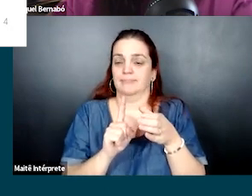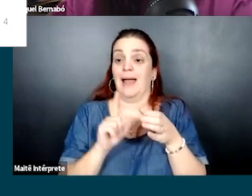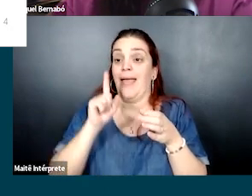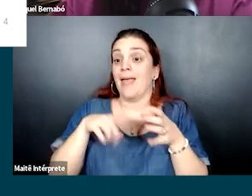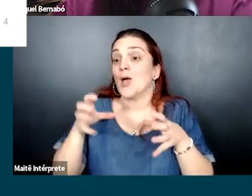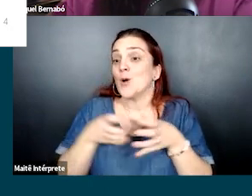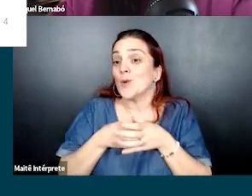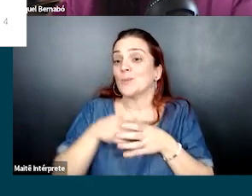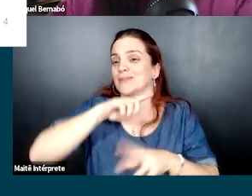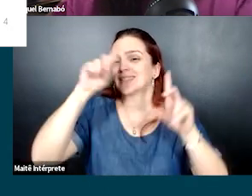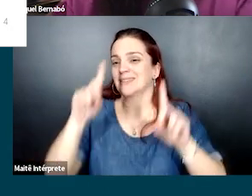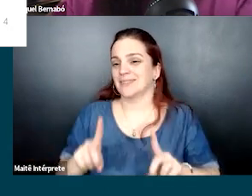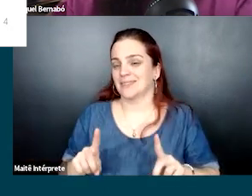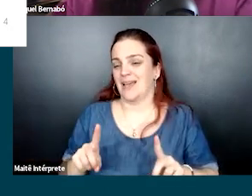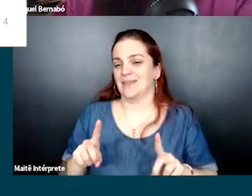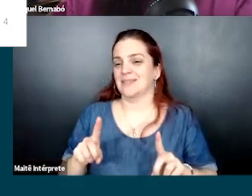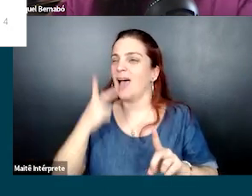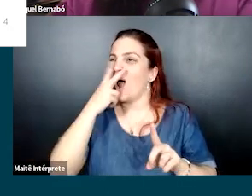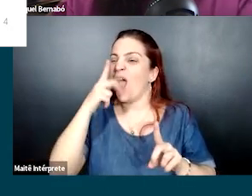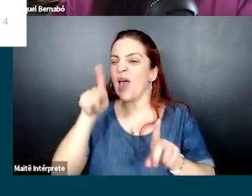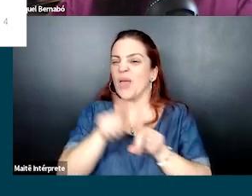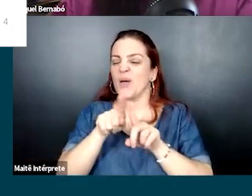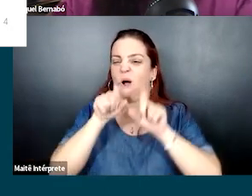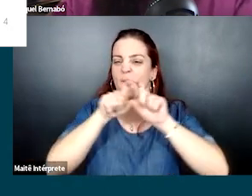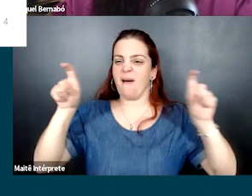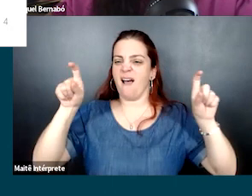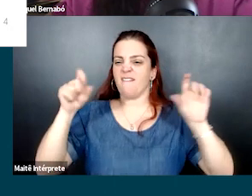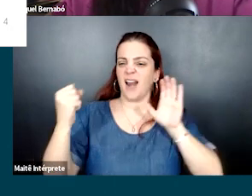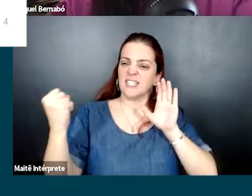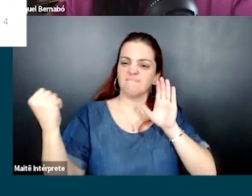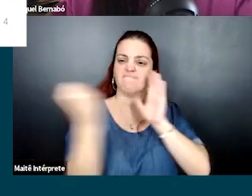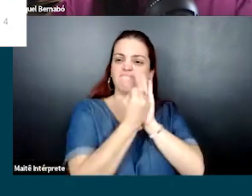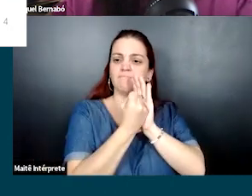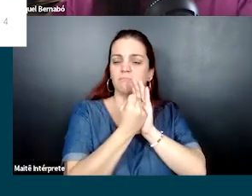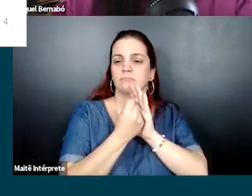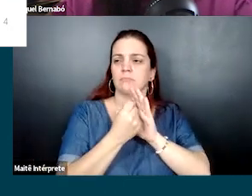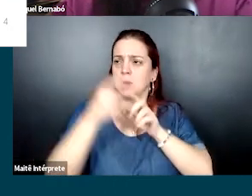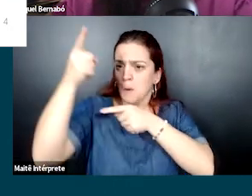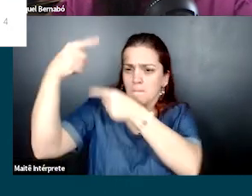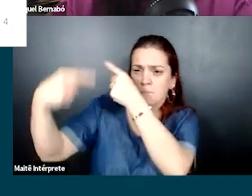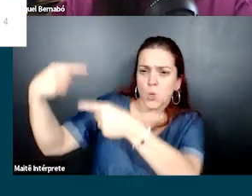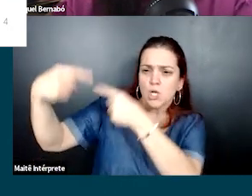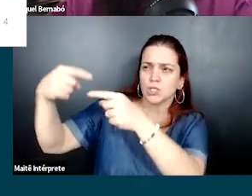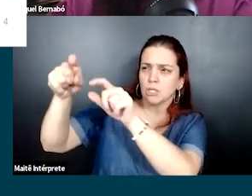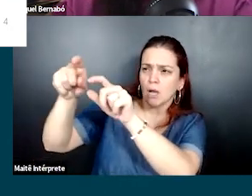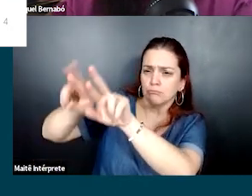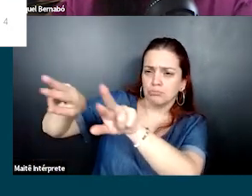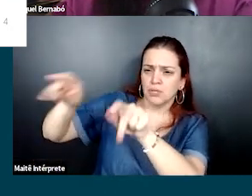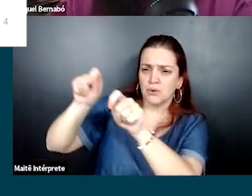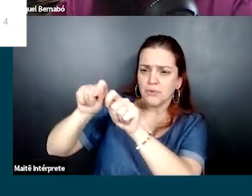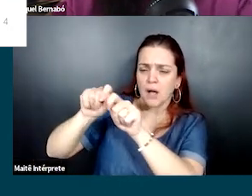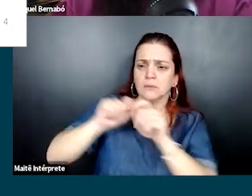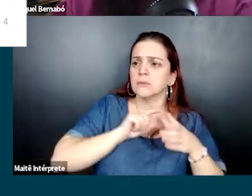de grito de guerra das pessoas com deficiência que estavam pedindo um basta às situações em que